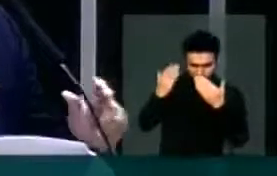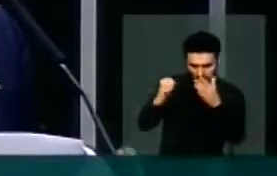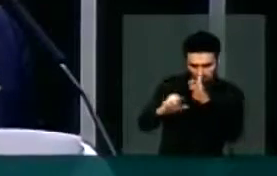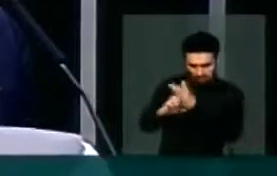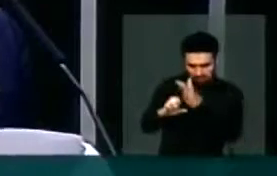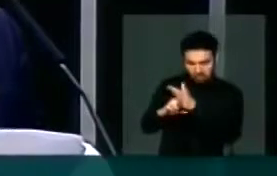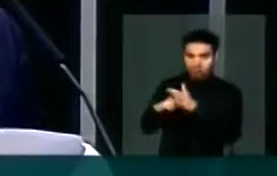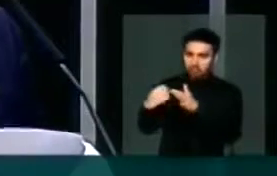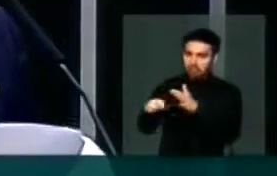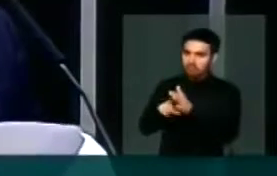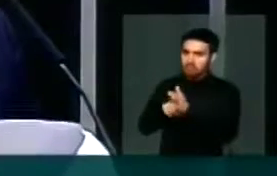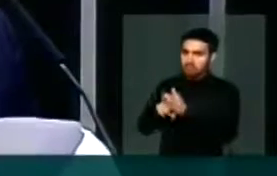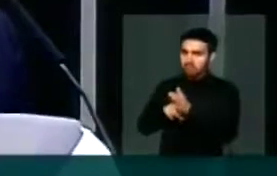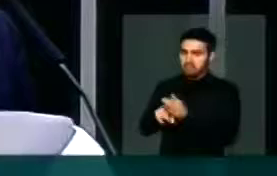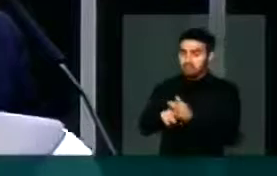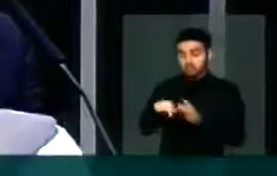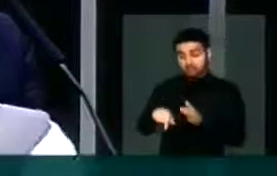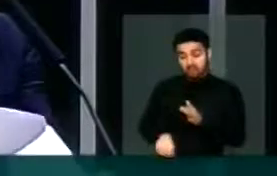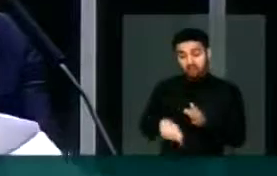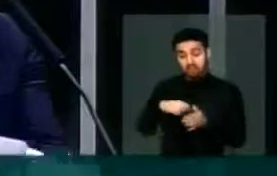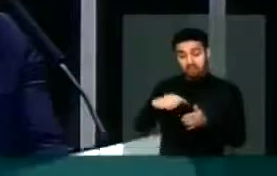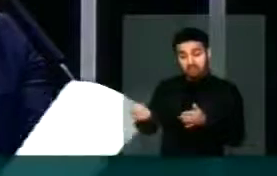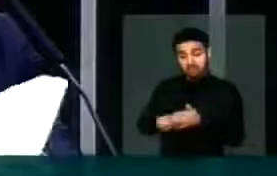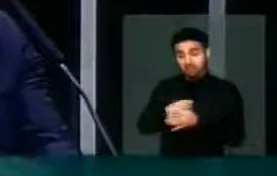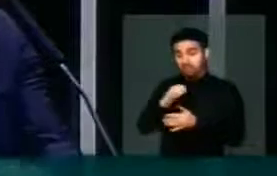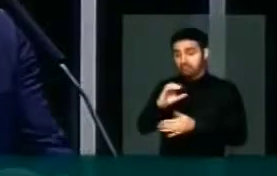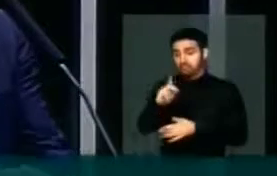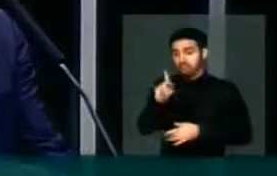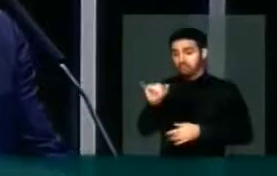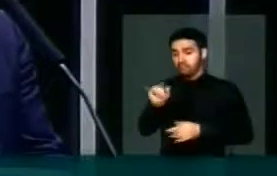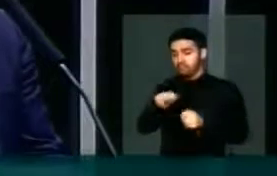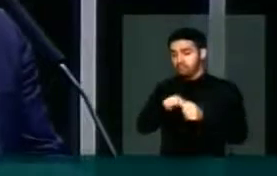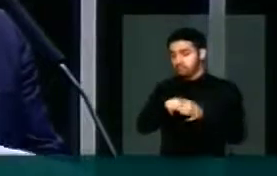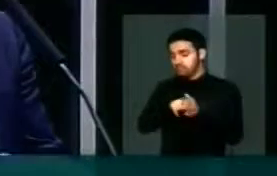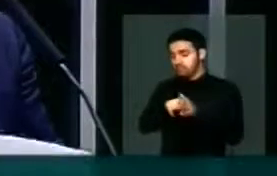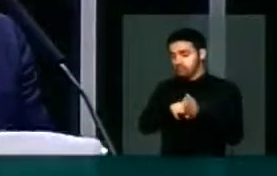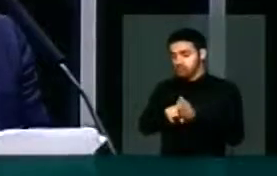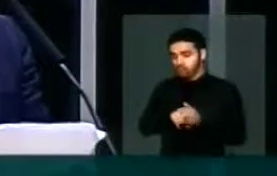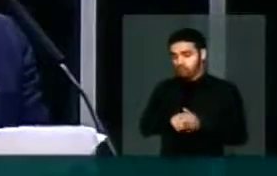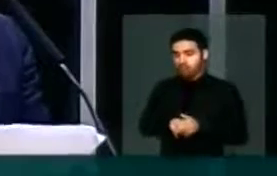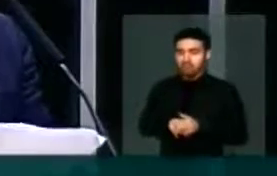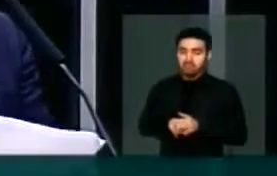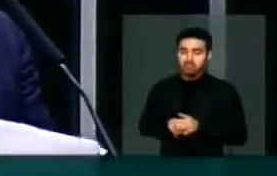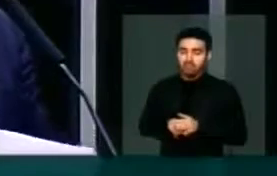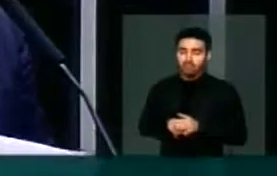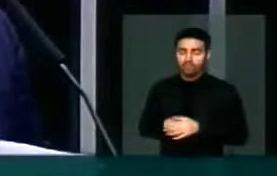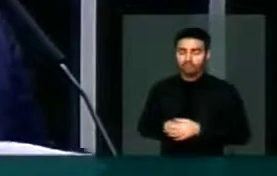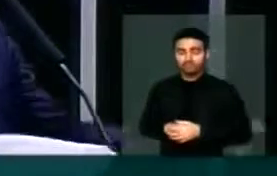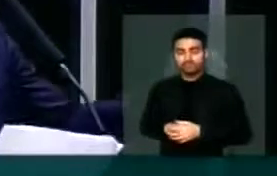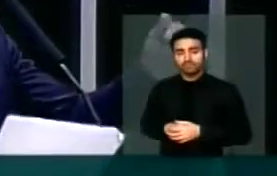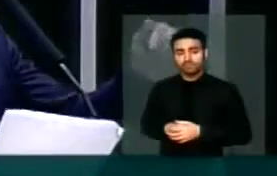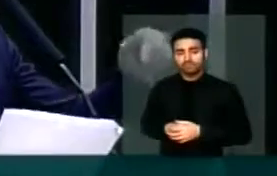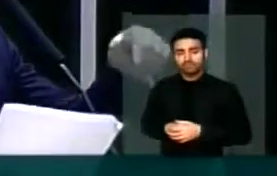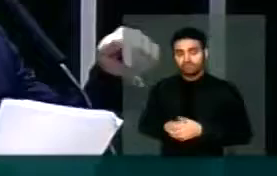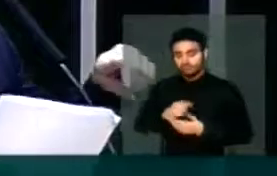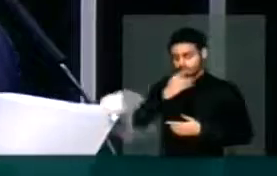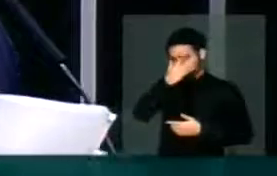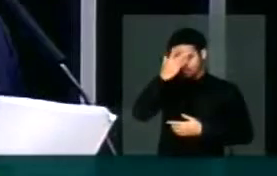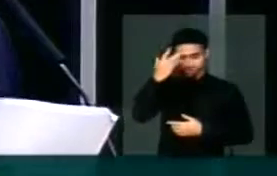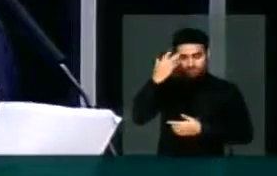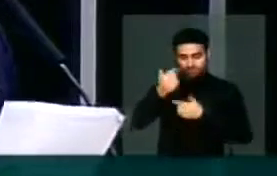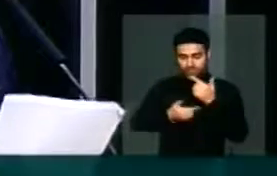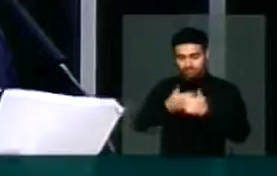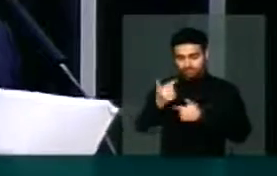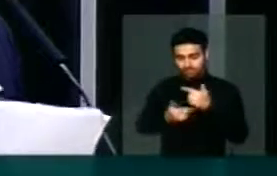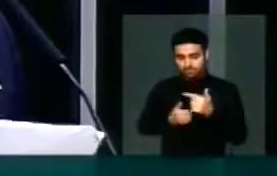obrigação de assinar a CPI para investigar estes fundos. Os trabalhadores vão